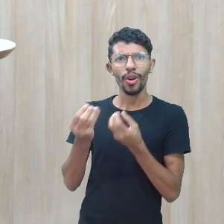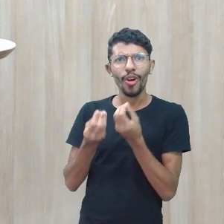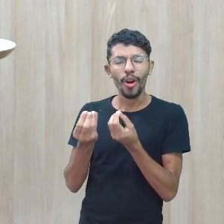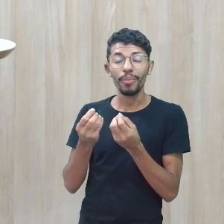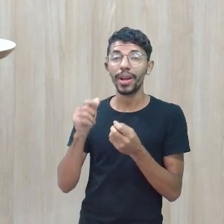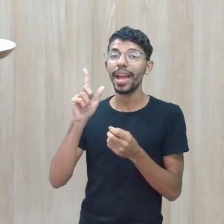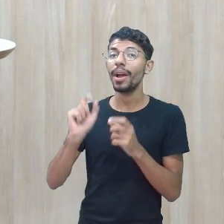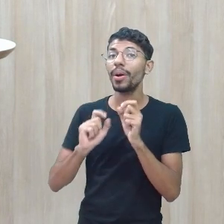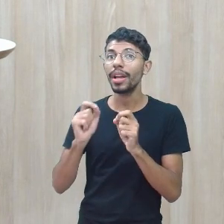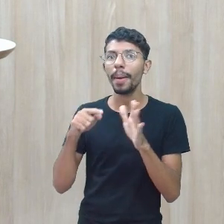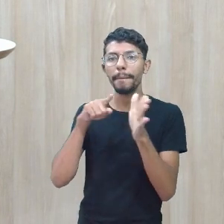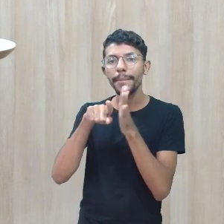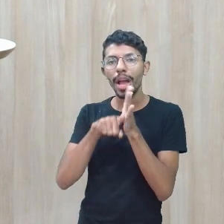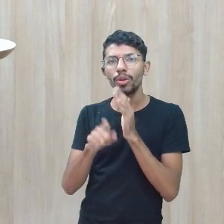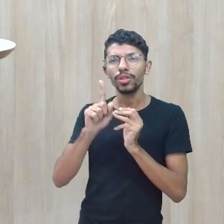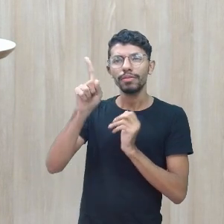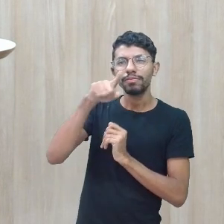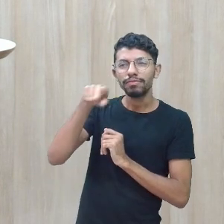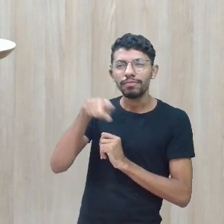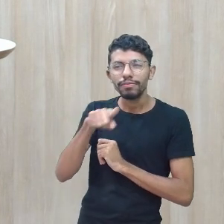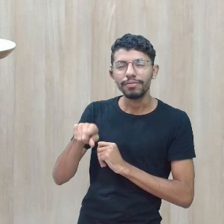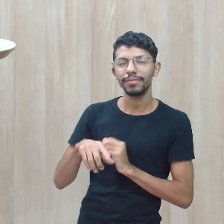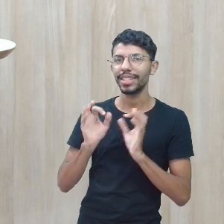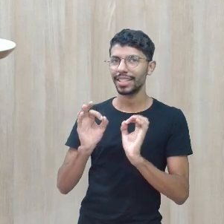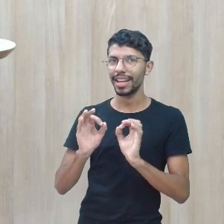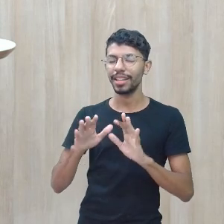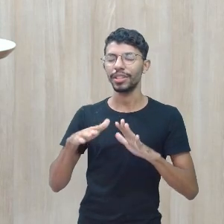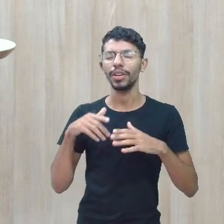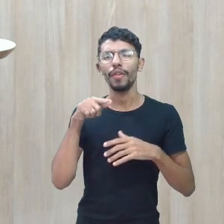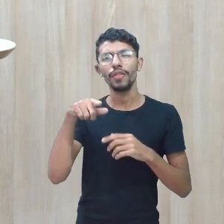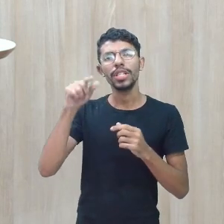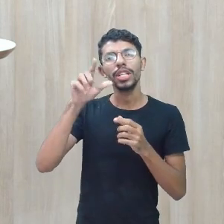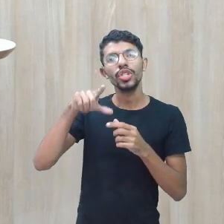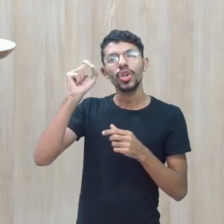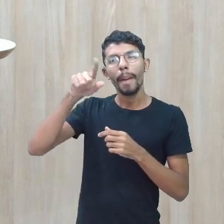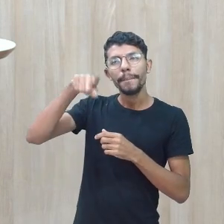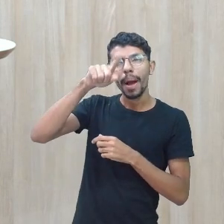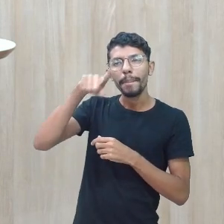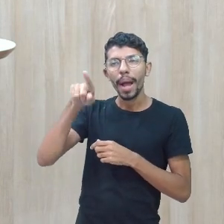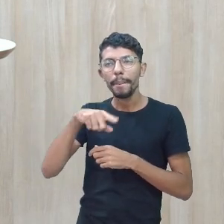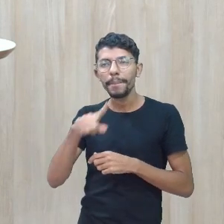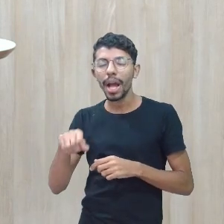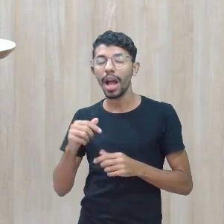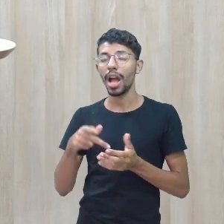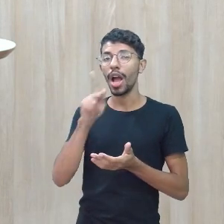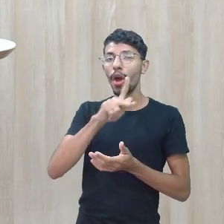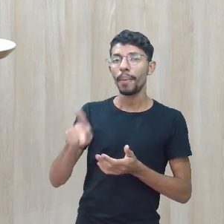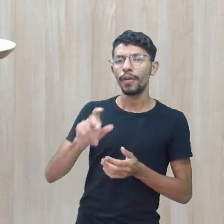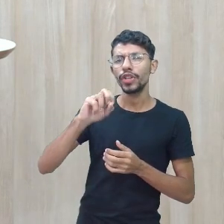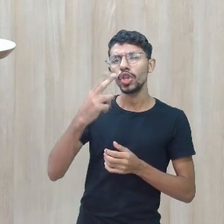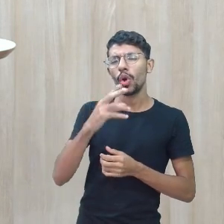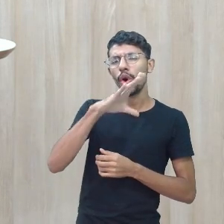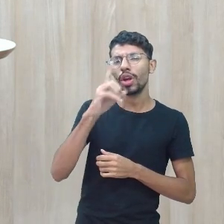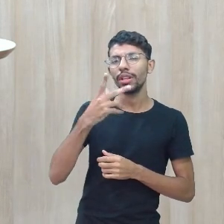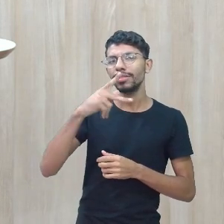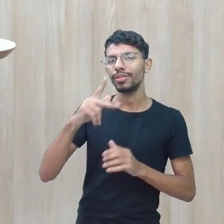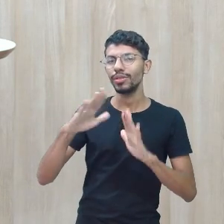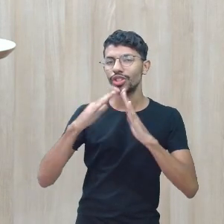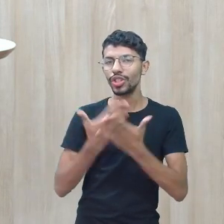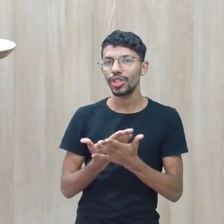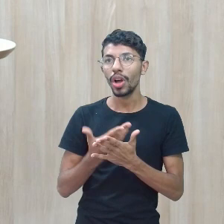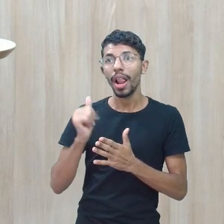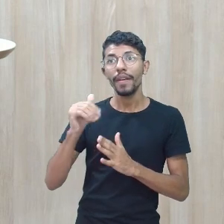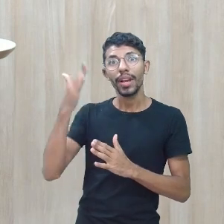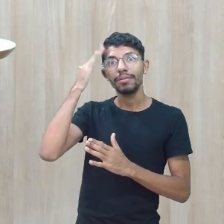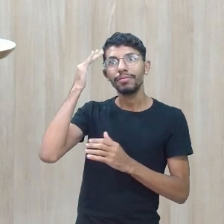escolha. São questões onde vocês vão marcar e o professor, o coordenador da sua escola, vai ficar sabendo que você respondeu, que